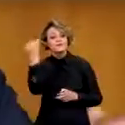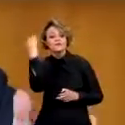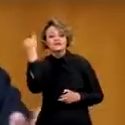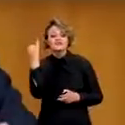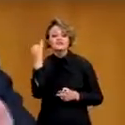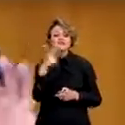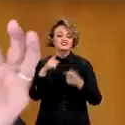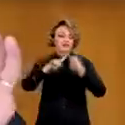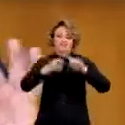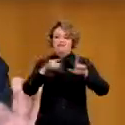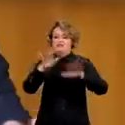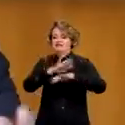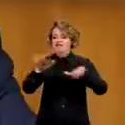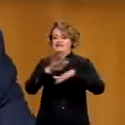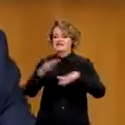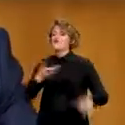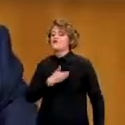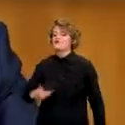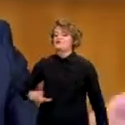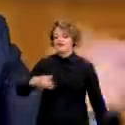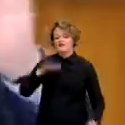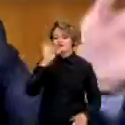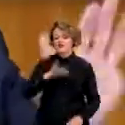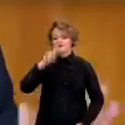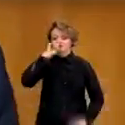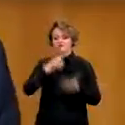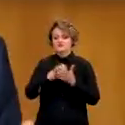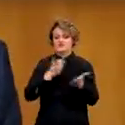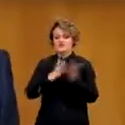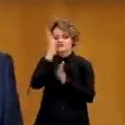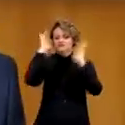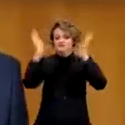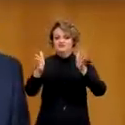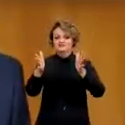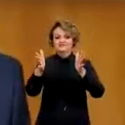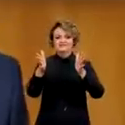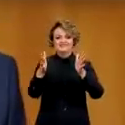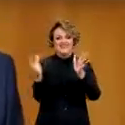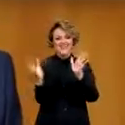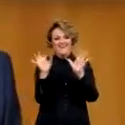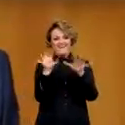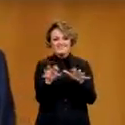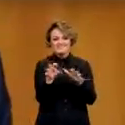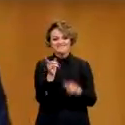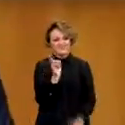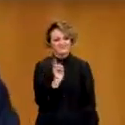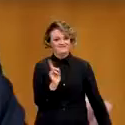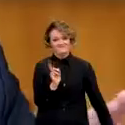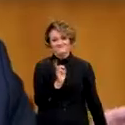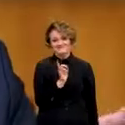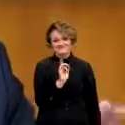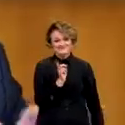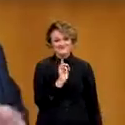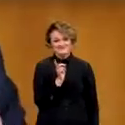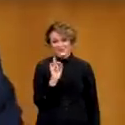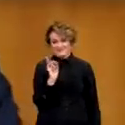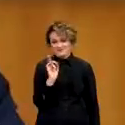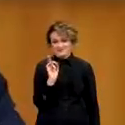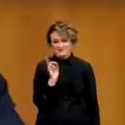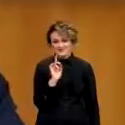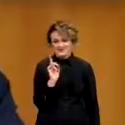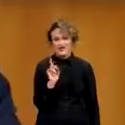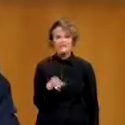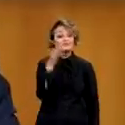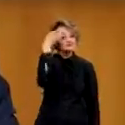precisasse negociar. O governo fez uma medida provisória, está lá aprovada por unanimidade. Não é assim. Uhum. Não é assim. Uhum. Eu digo sempre o seguinte, o